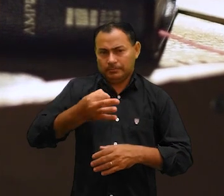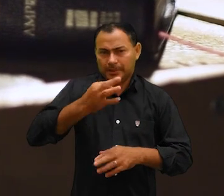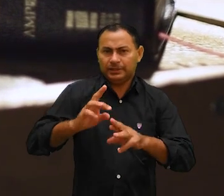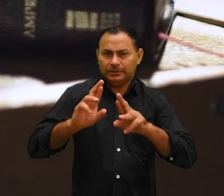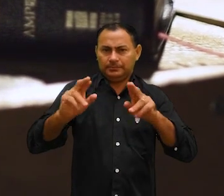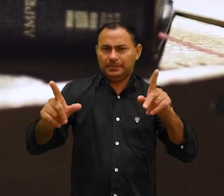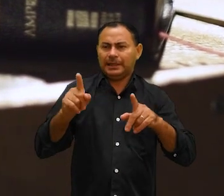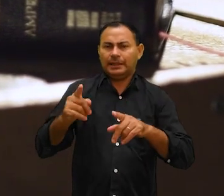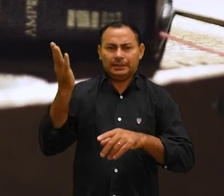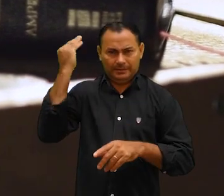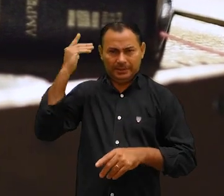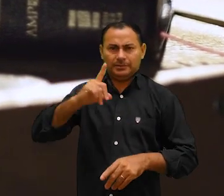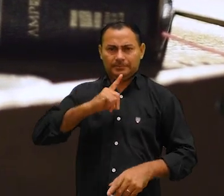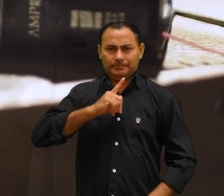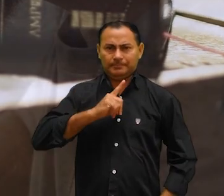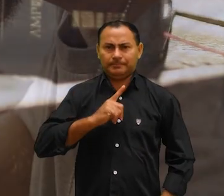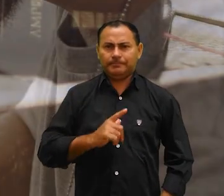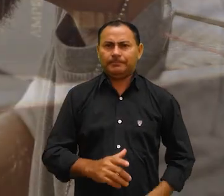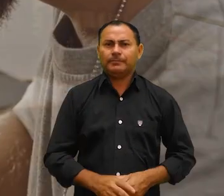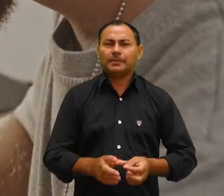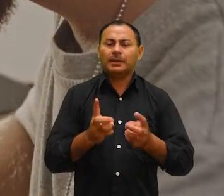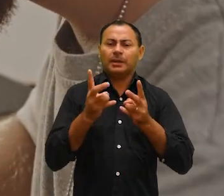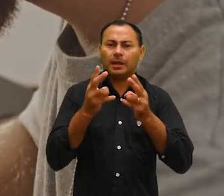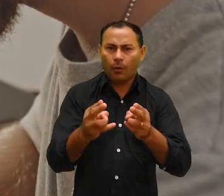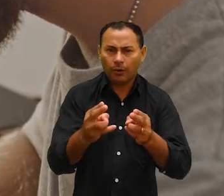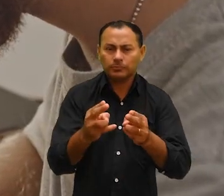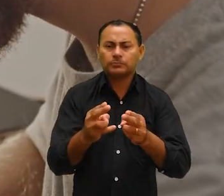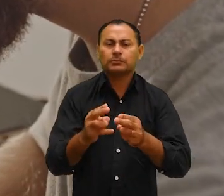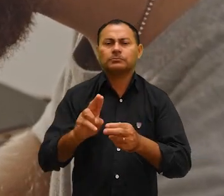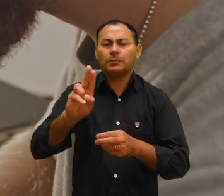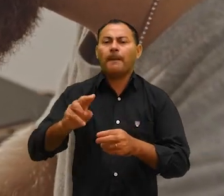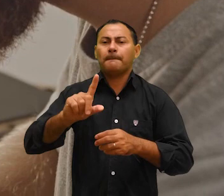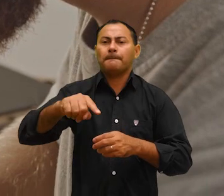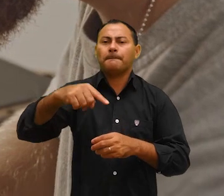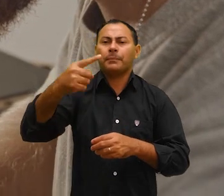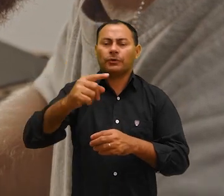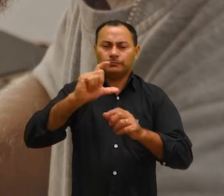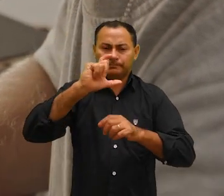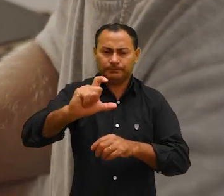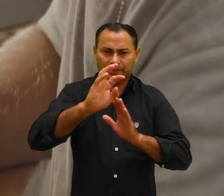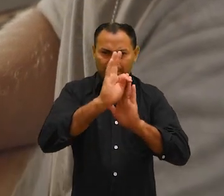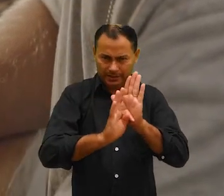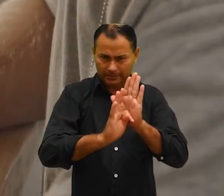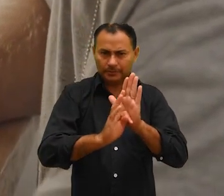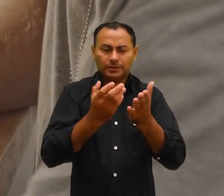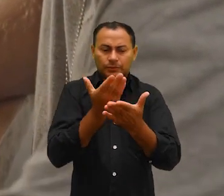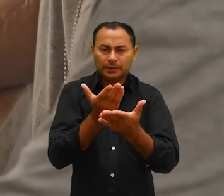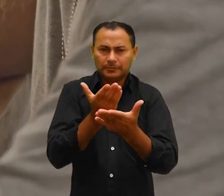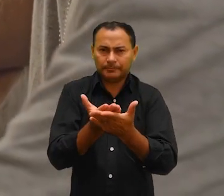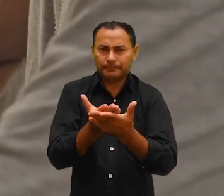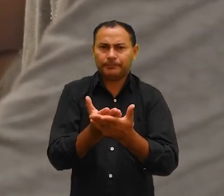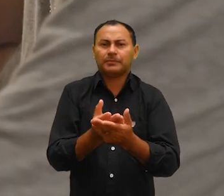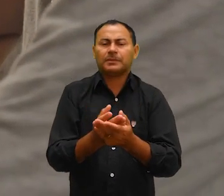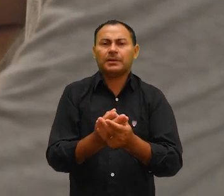atitude diferente daquela que eu tive. A mesma coisa se aplica para o próximo parágrafo do texto que estamos